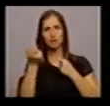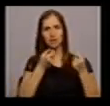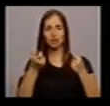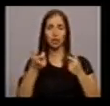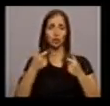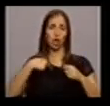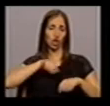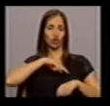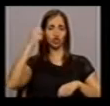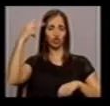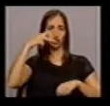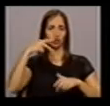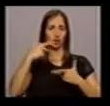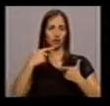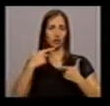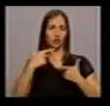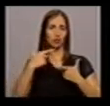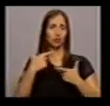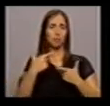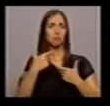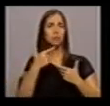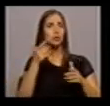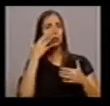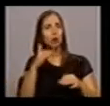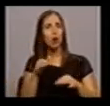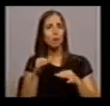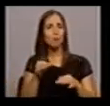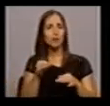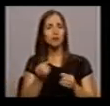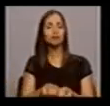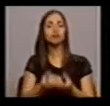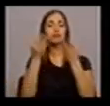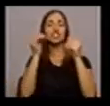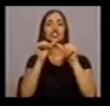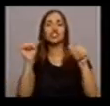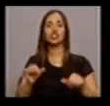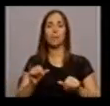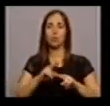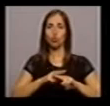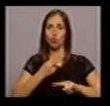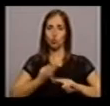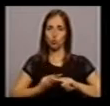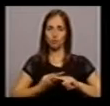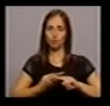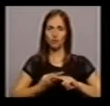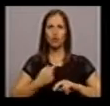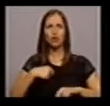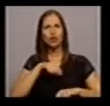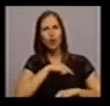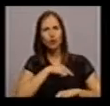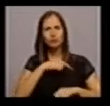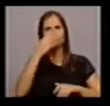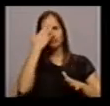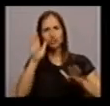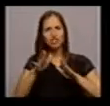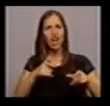estrela, geralmente nascem em sistemas duplos. Nós já sabíamos, já desconfiávamos mais ou menos disso. O que nós não sabíamos